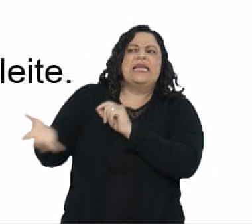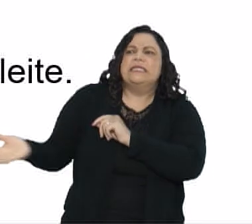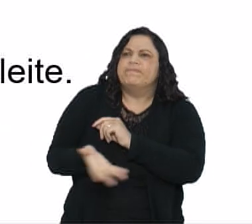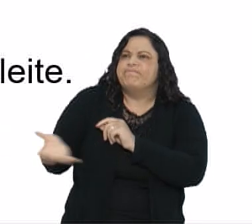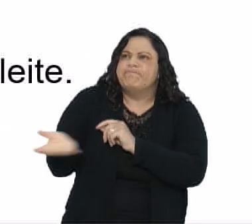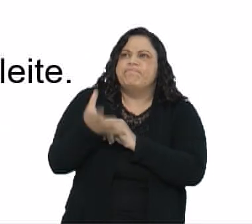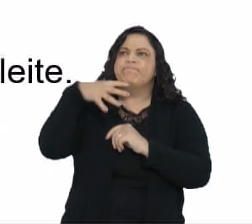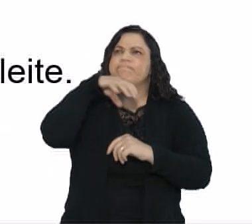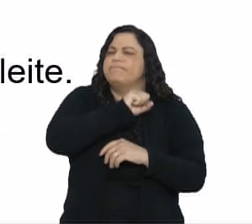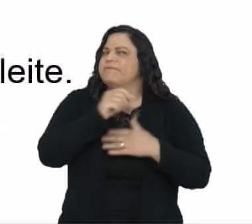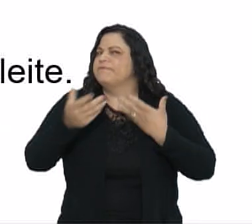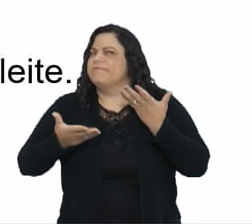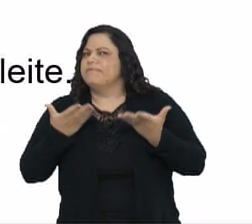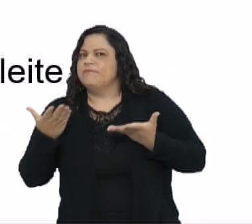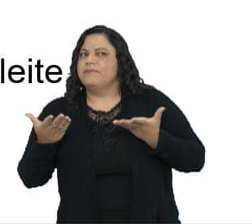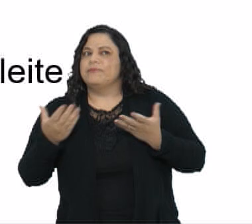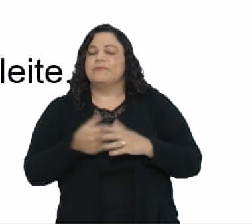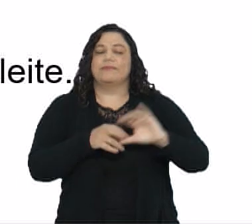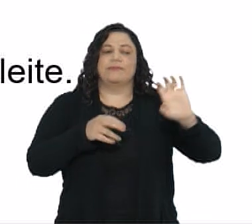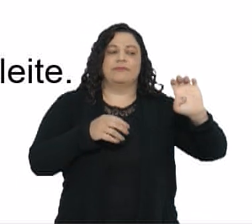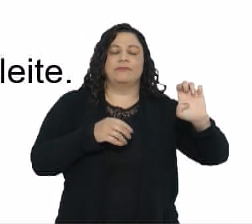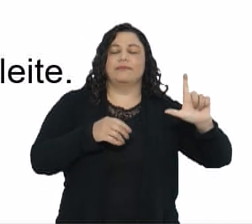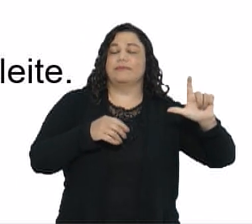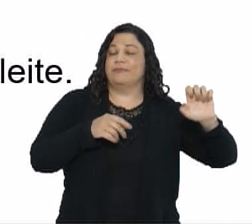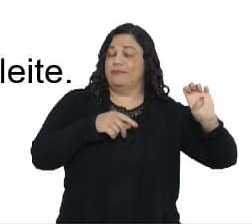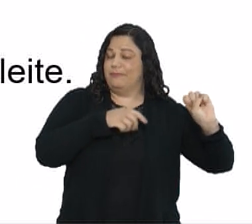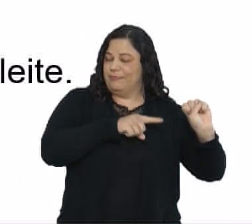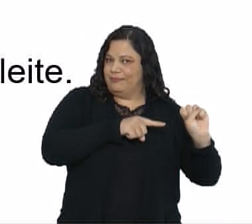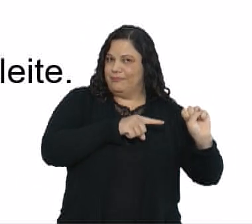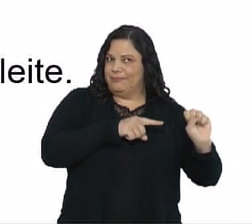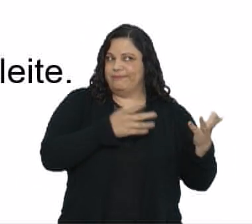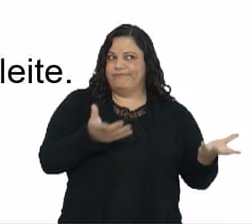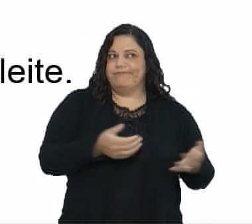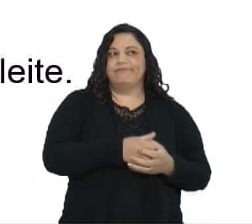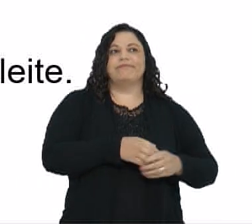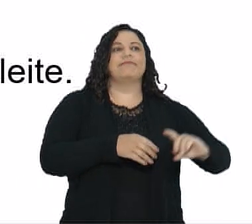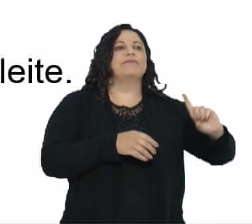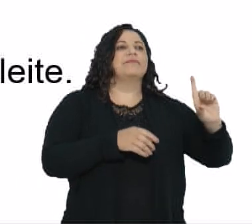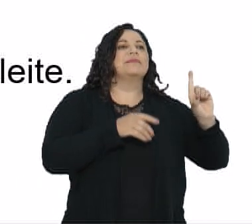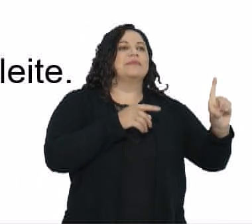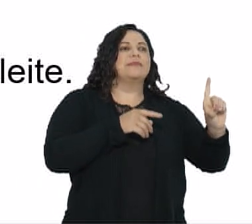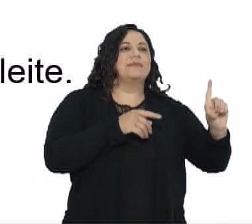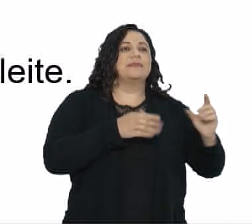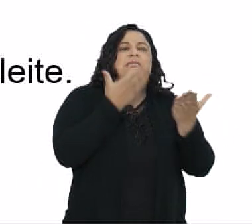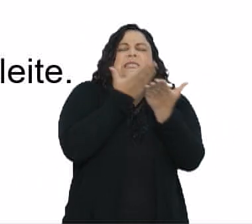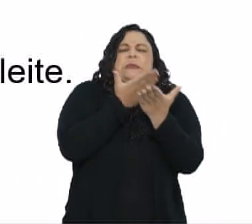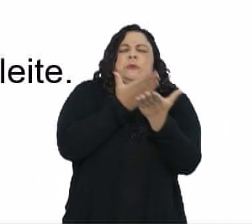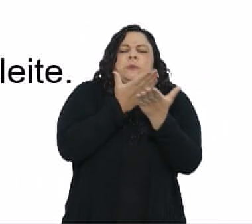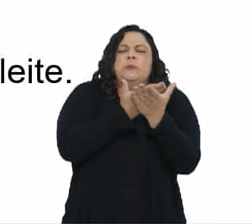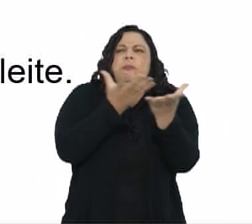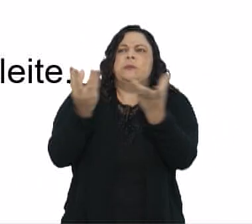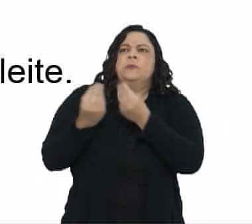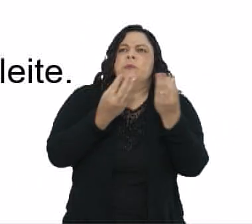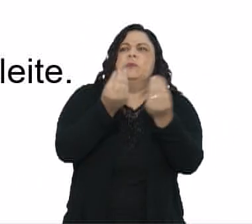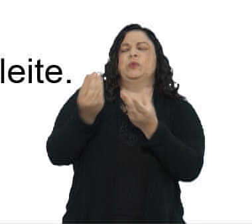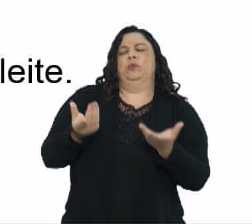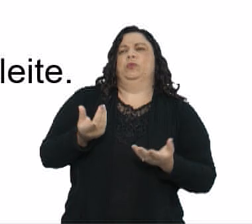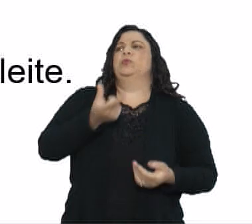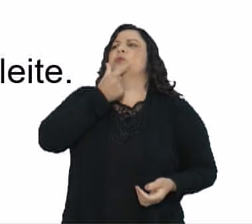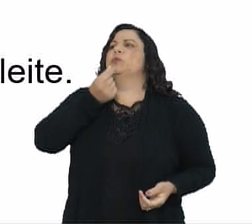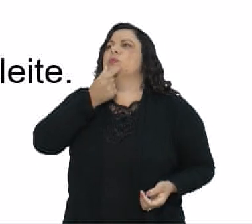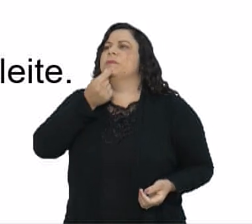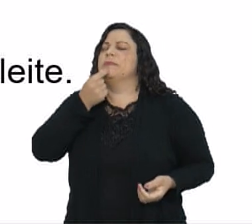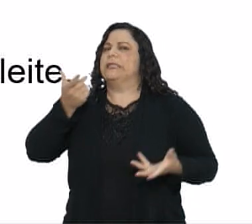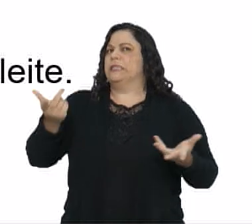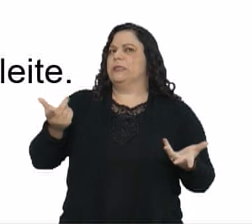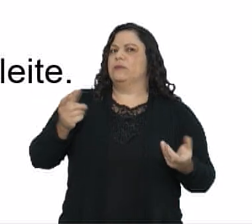Estudaram muito os meninos, né? Quem estudou? Bom, aqui eu tenho que cuidar, né? Os